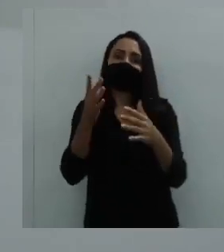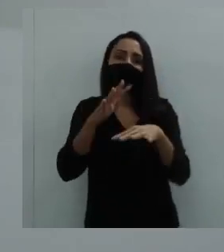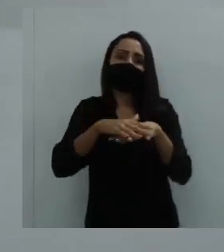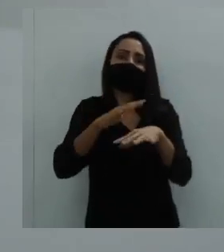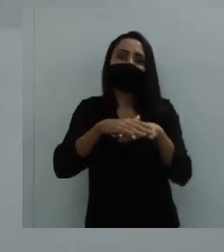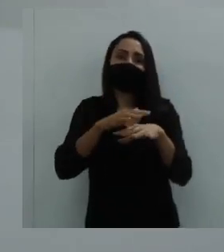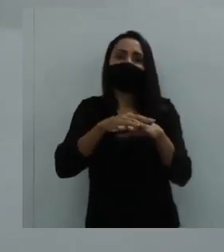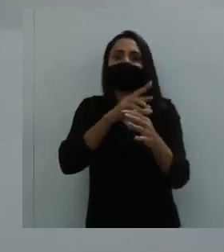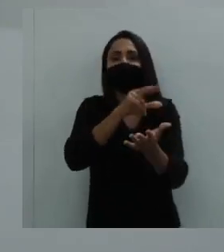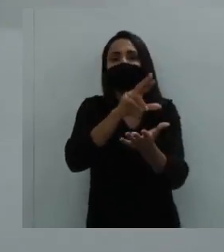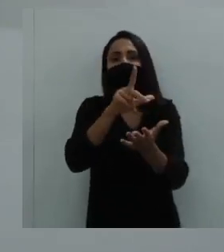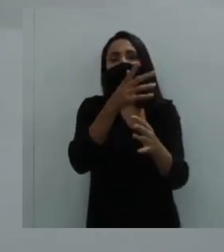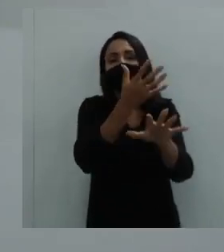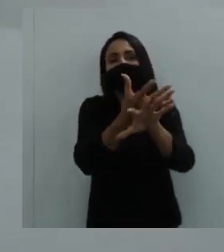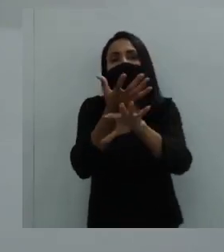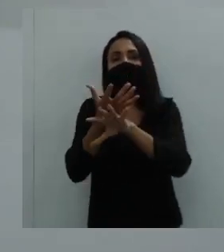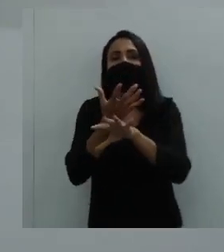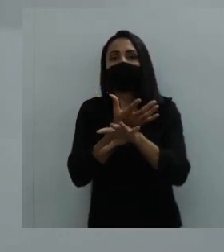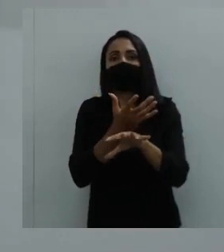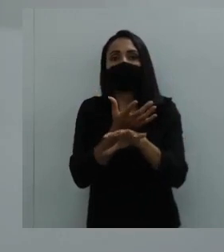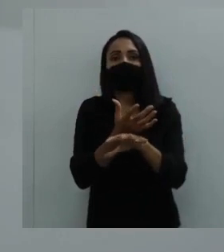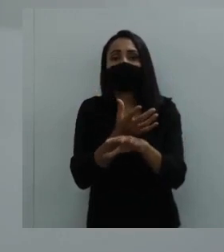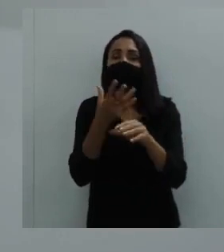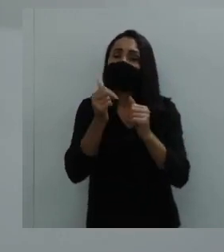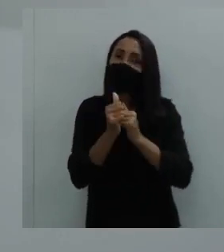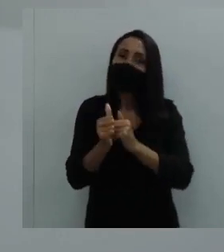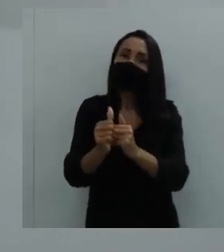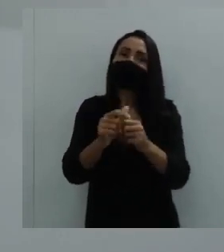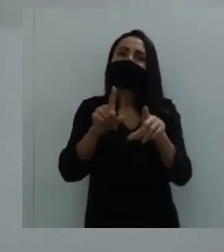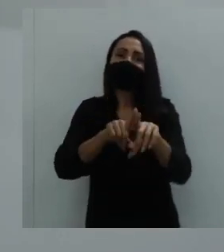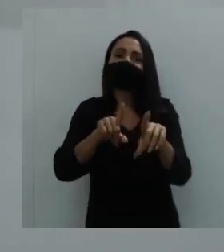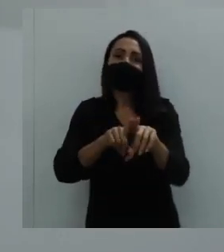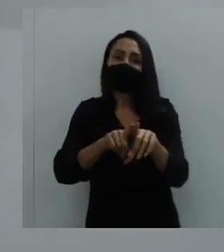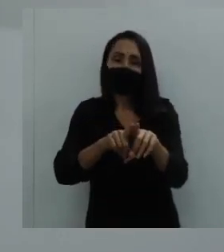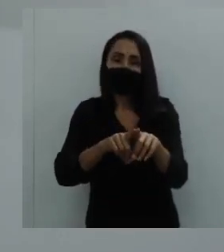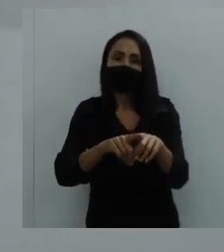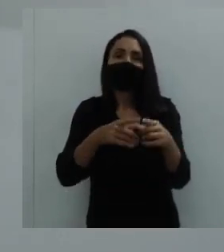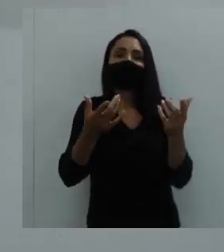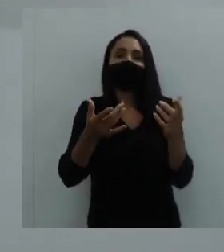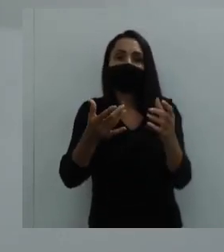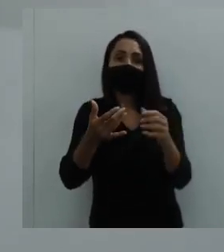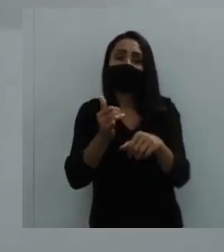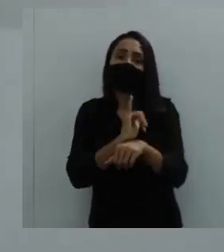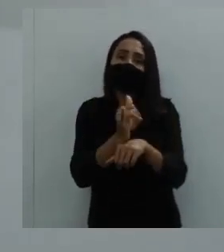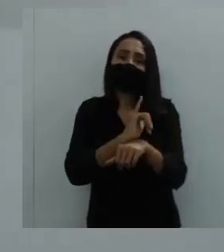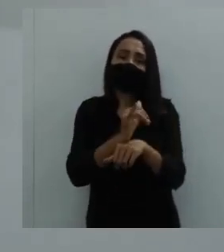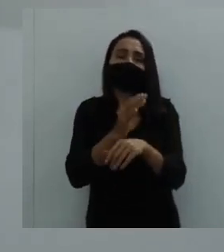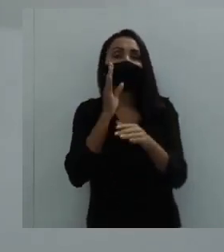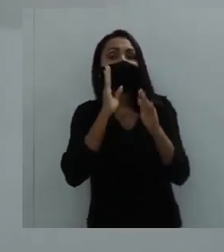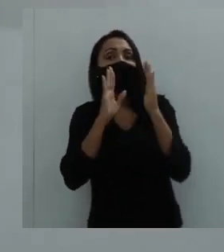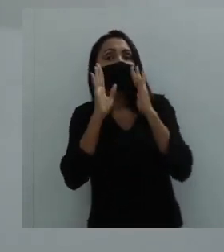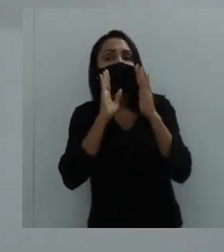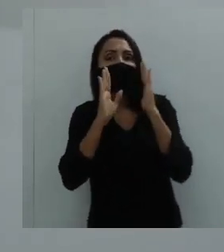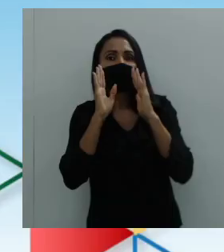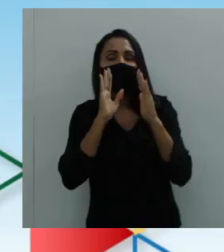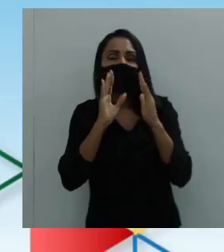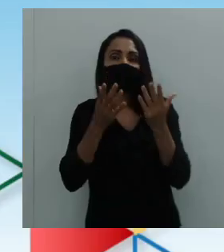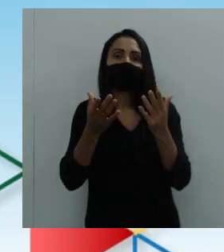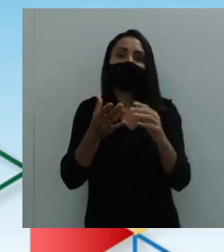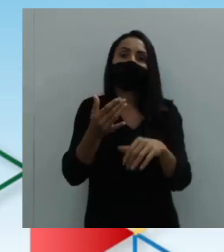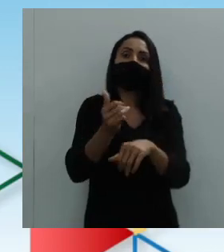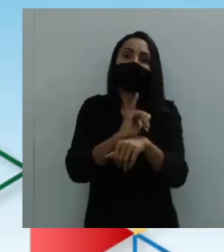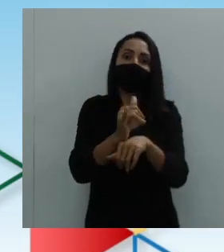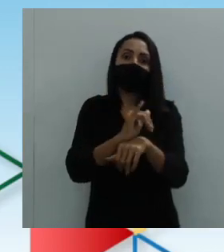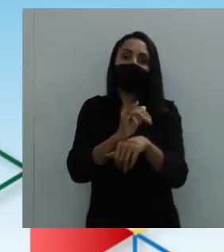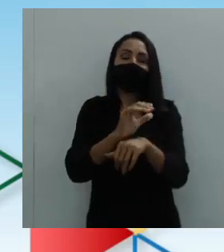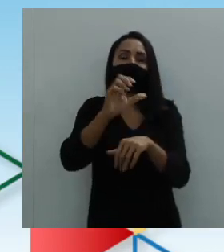demais disciplinas. E, claro, não deixa de seguir YouTuber, Facebook. O meu YouTube é Almir Serpa. Você